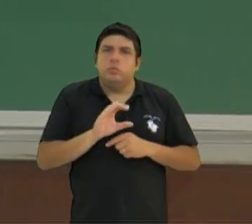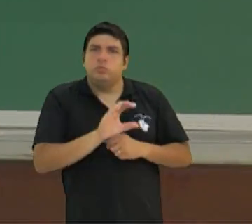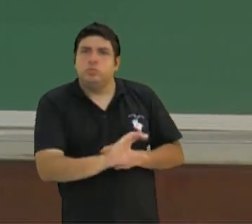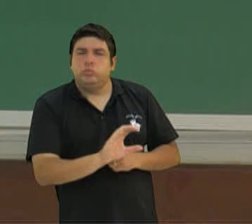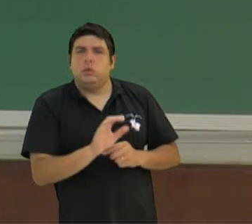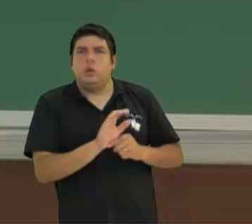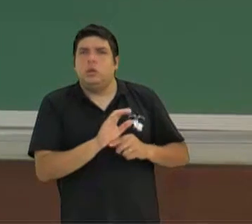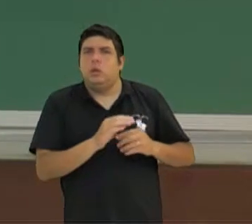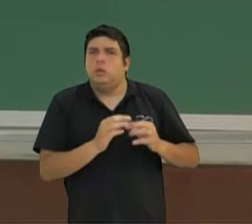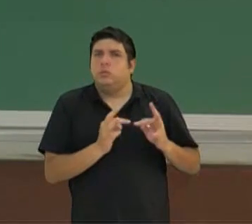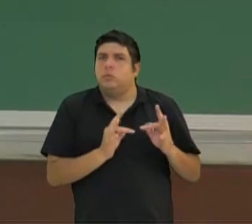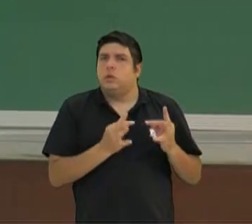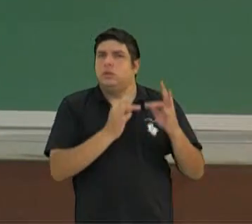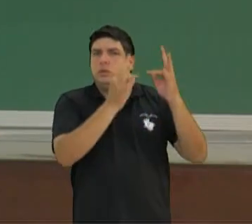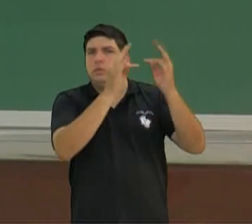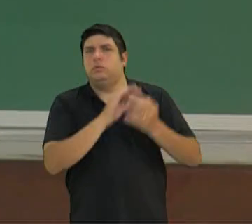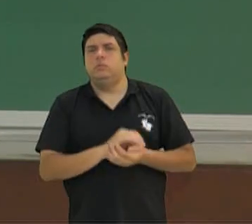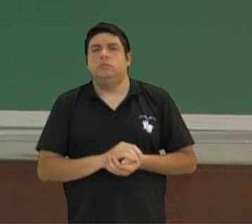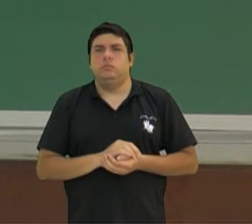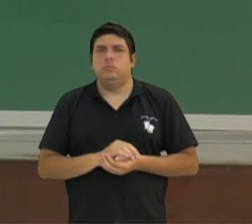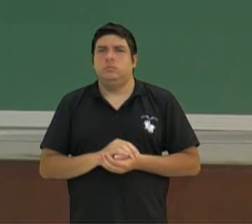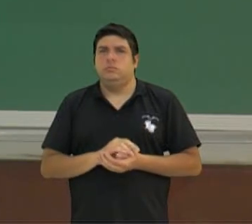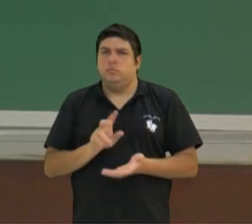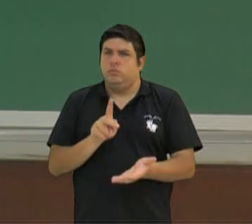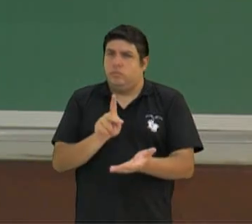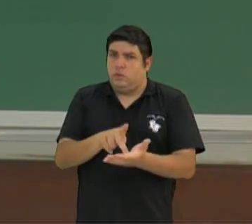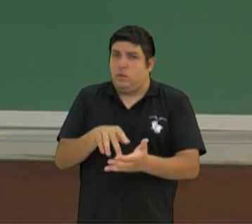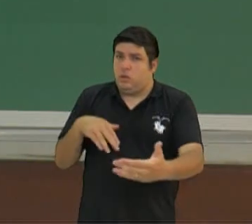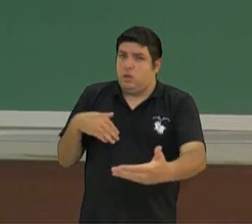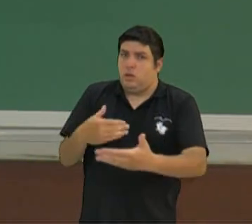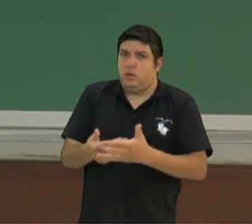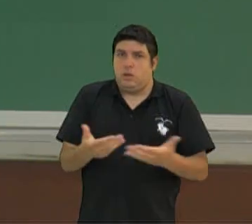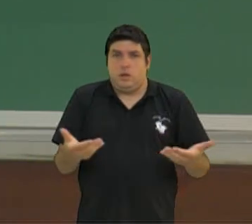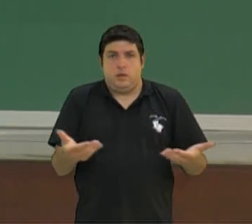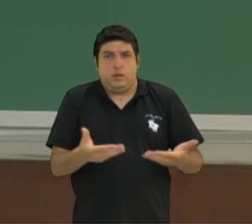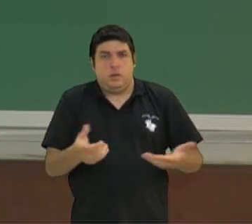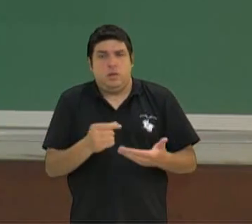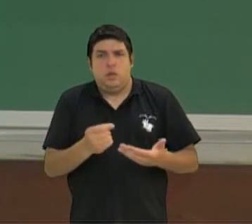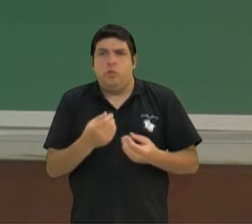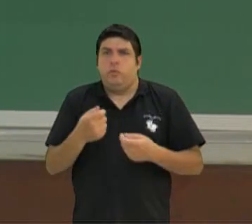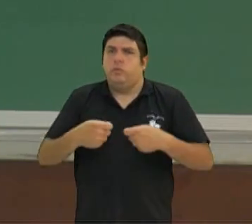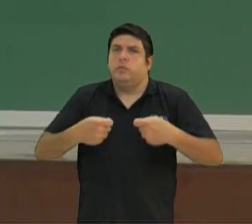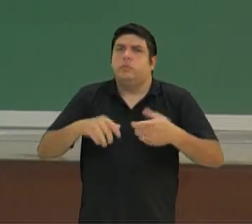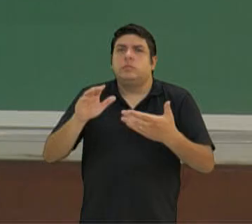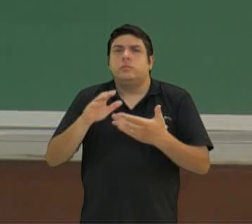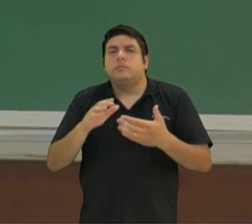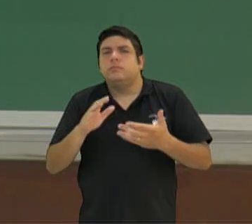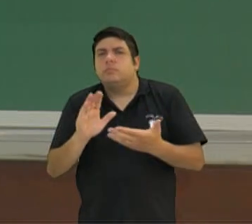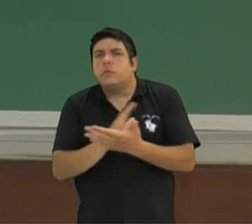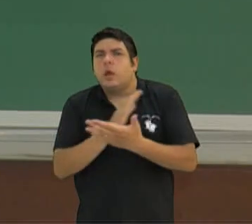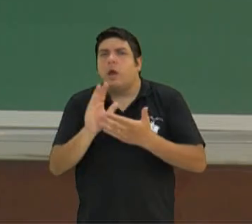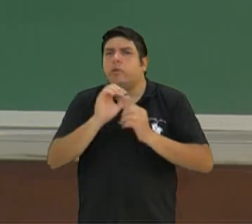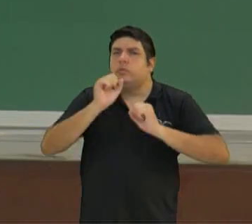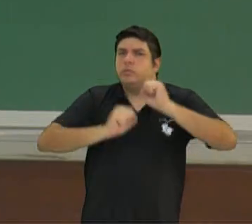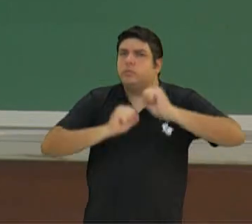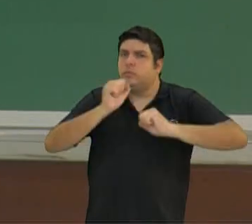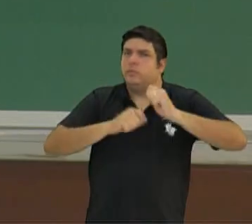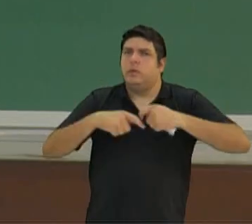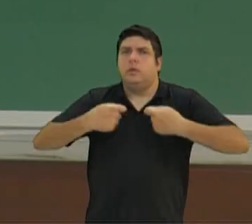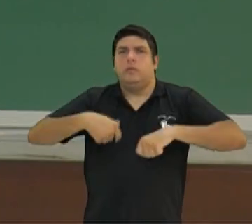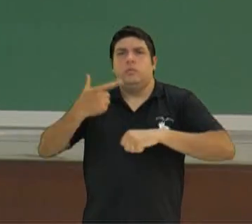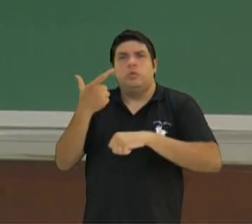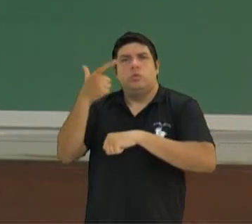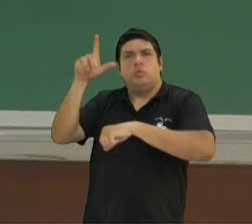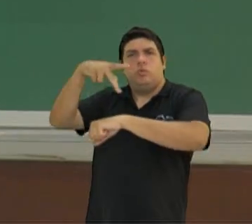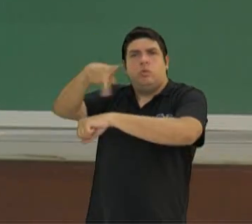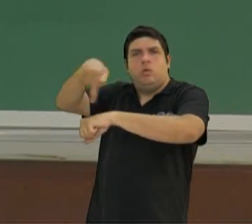de tecnologia. Ainda hoje há essa questão aí da dependência tecnológica, em alguns casos, em alguns setores, de outras